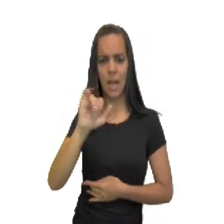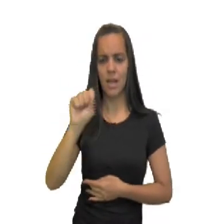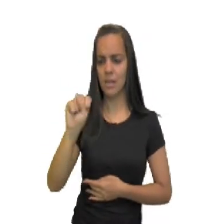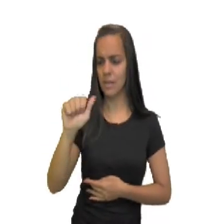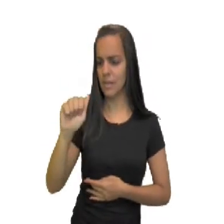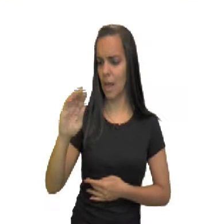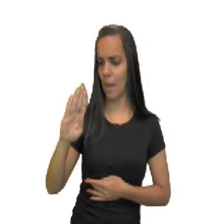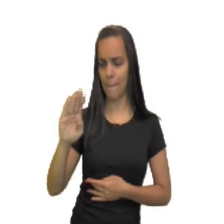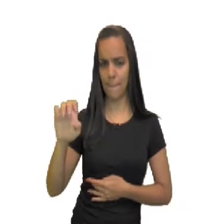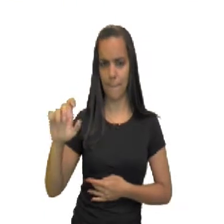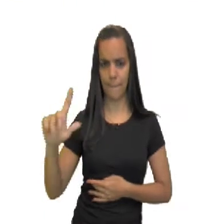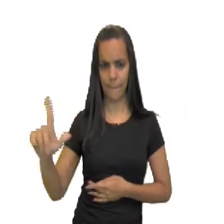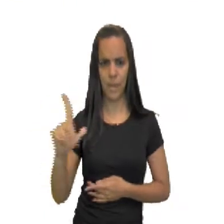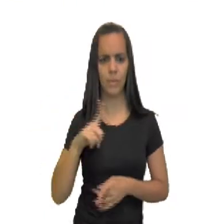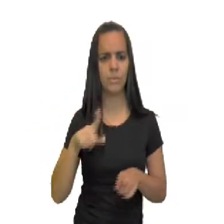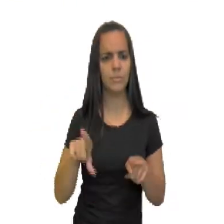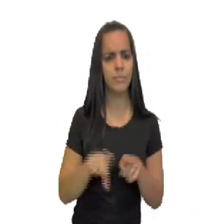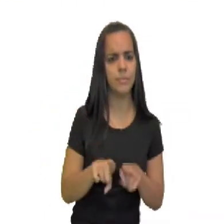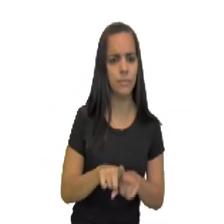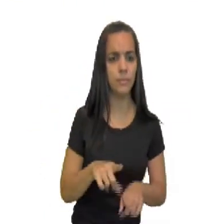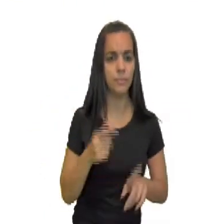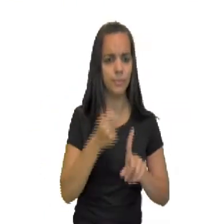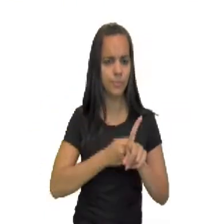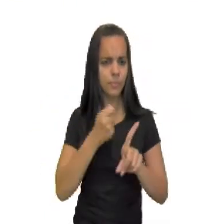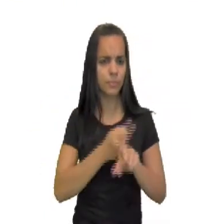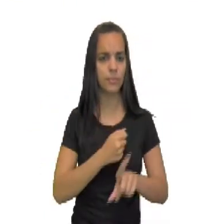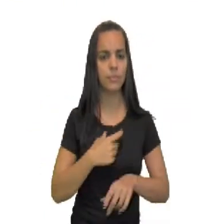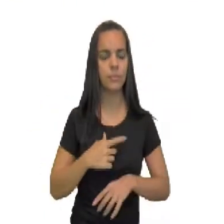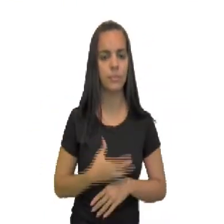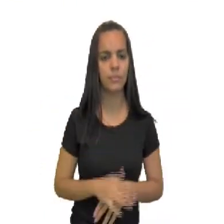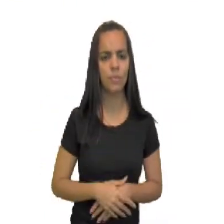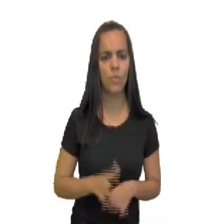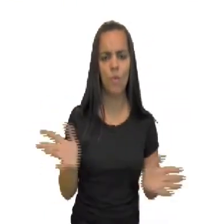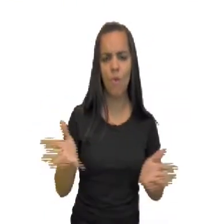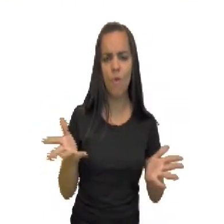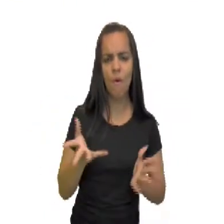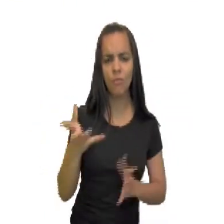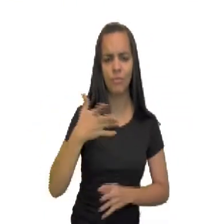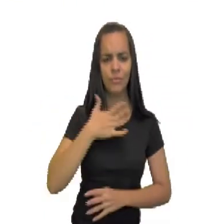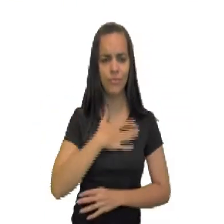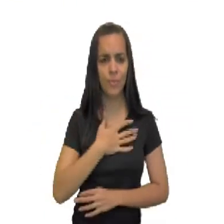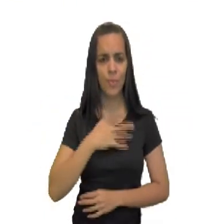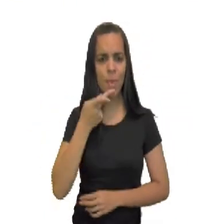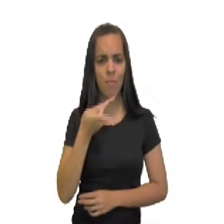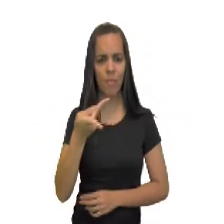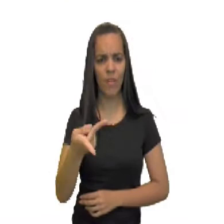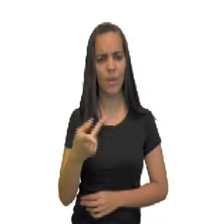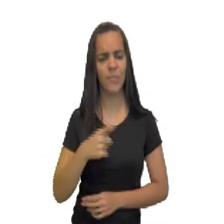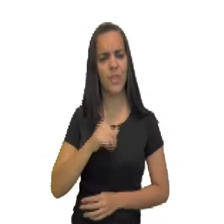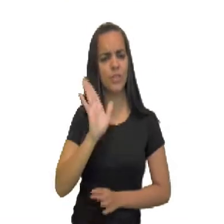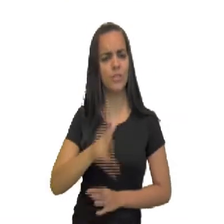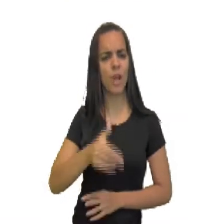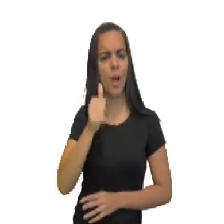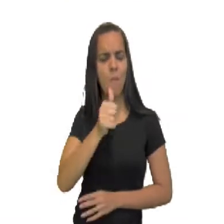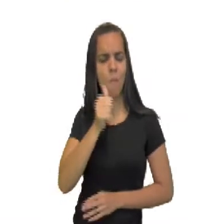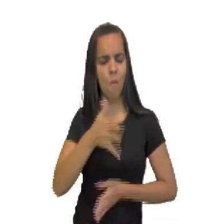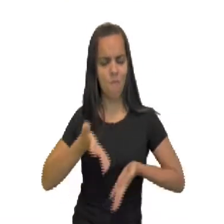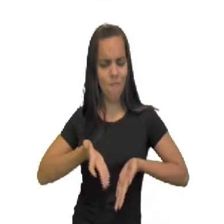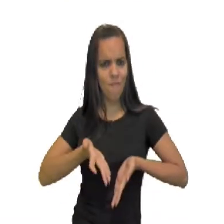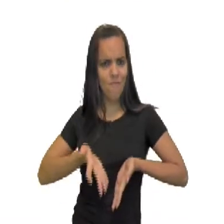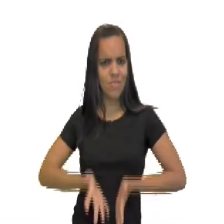outras mulheres. Não precisa ter um título ou posto de comando. A mulher já nasce com